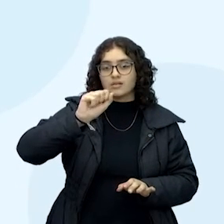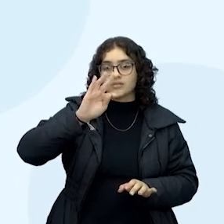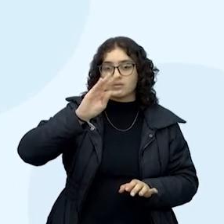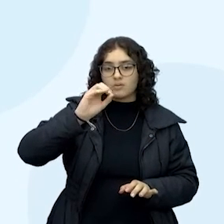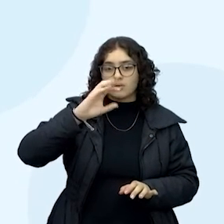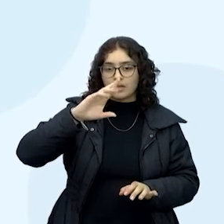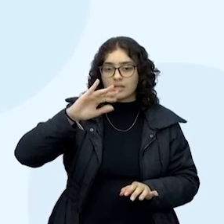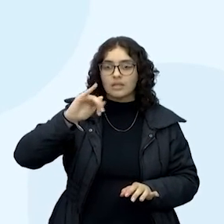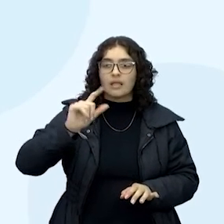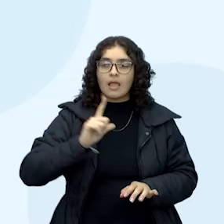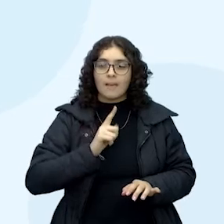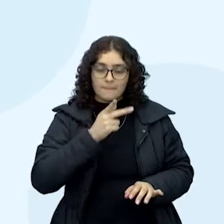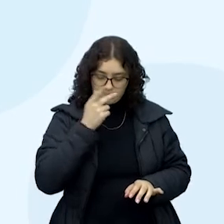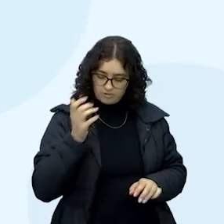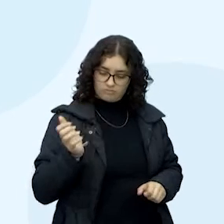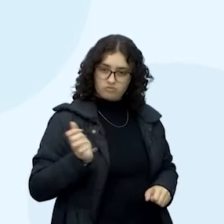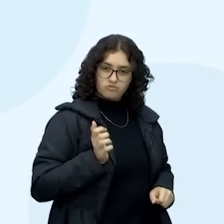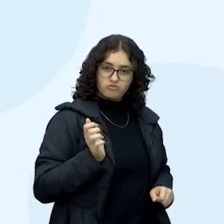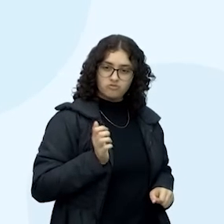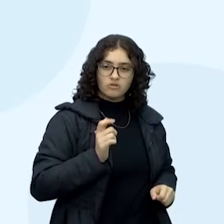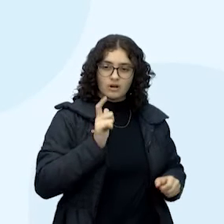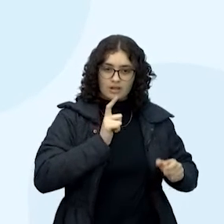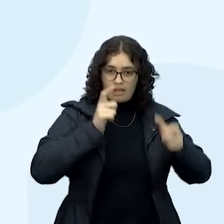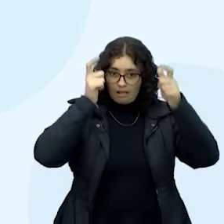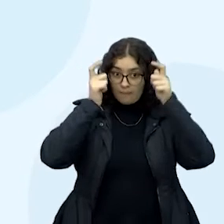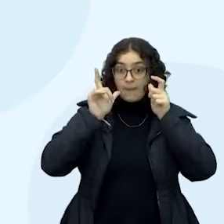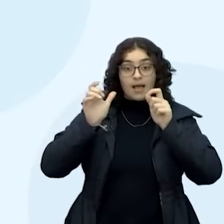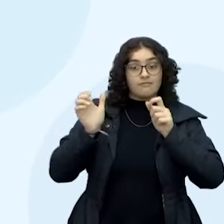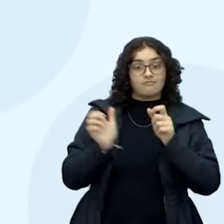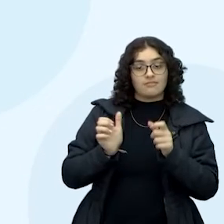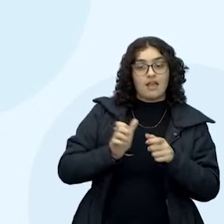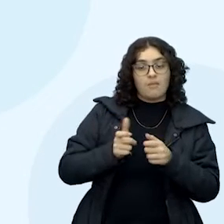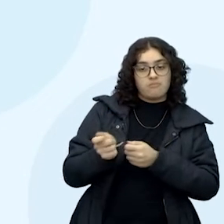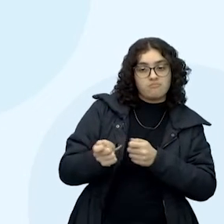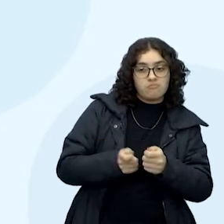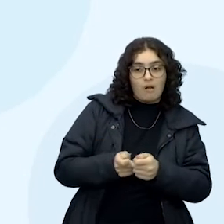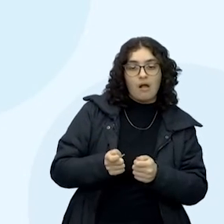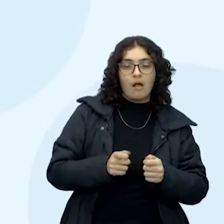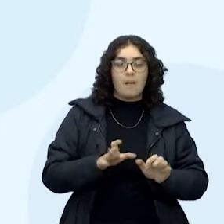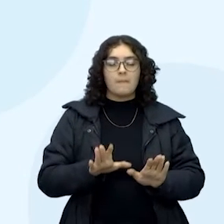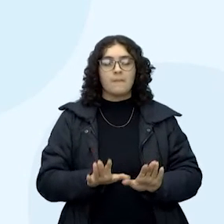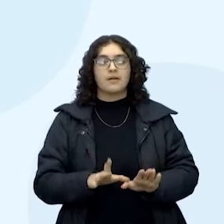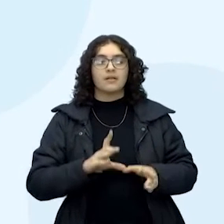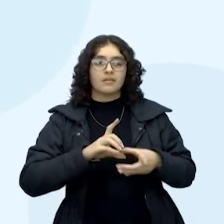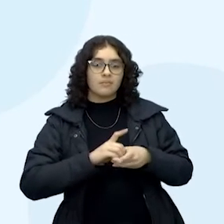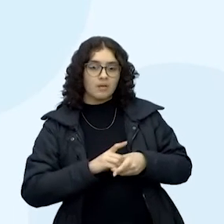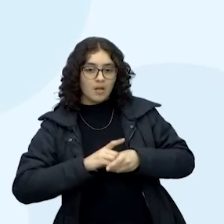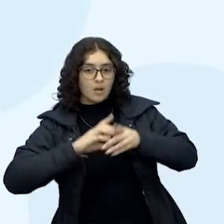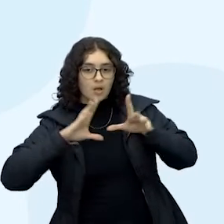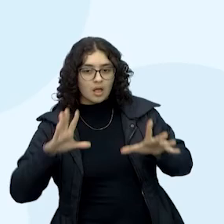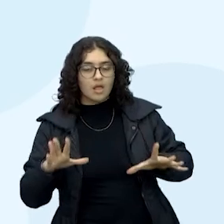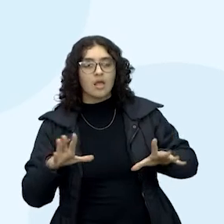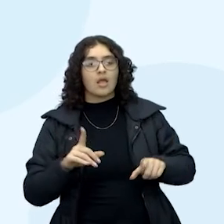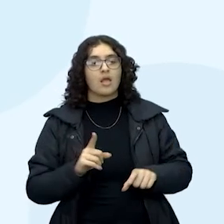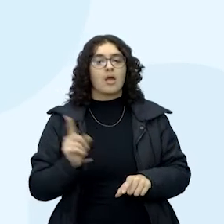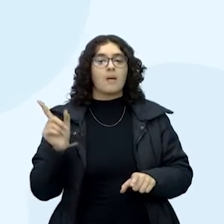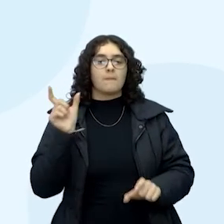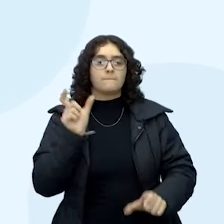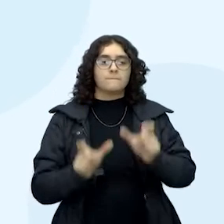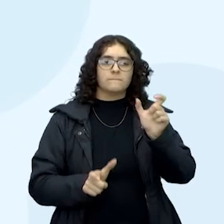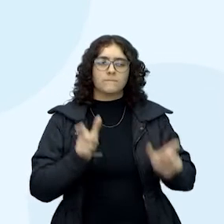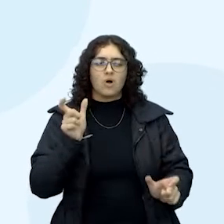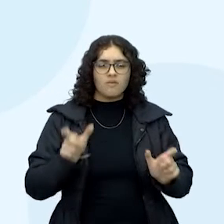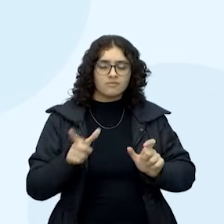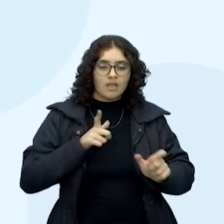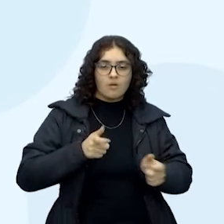no poder. Isso, para ele, também era legítimo. E a democracia ou politeia, onde o povo tem o